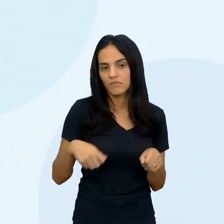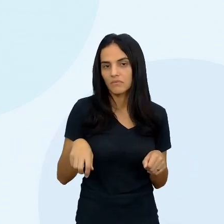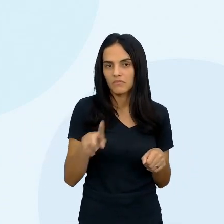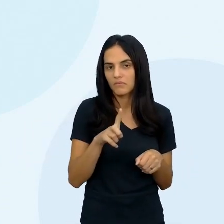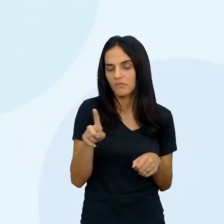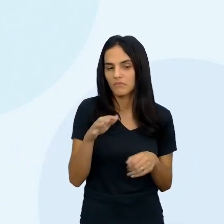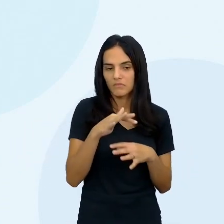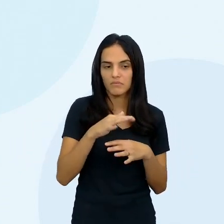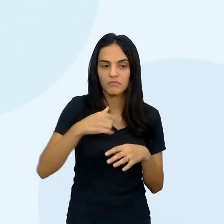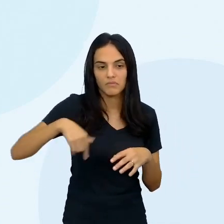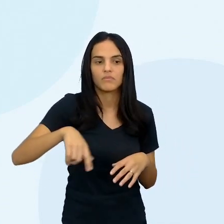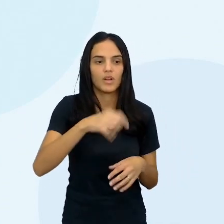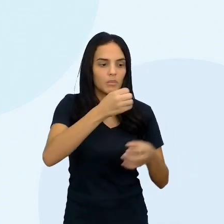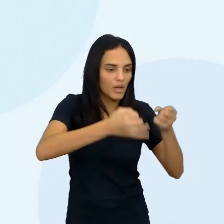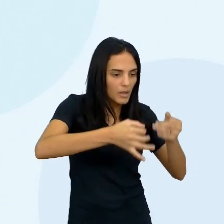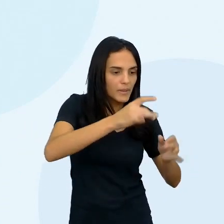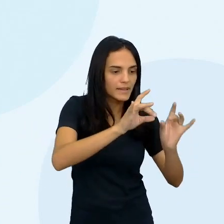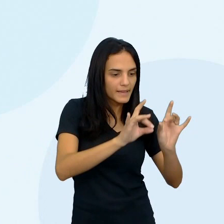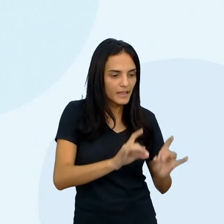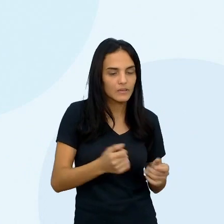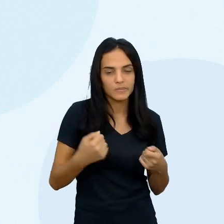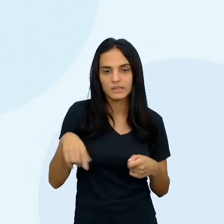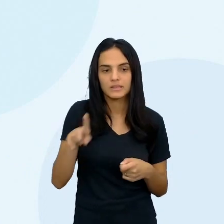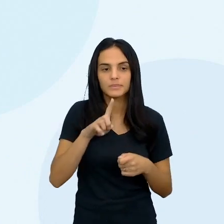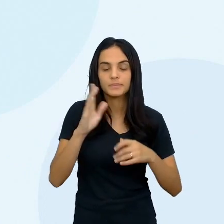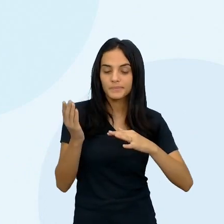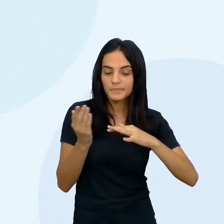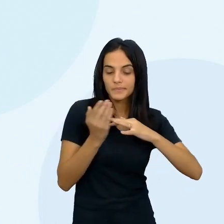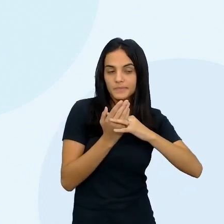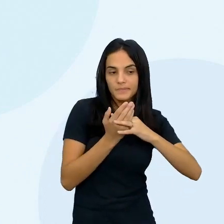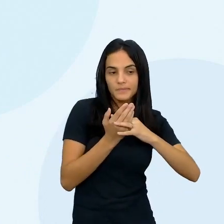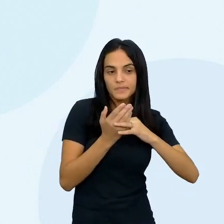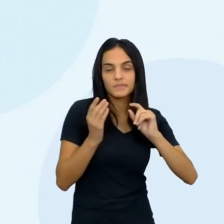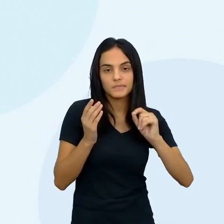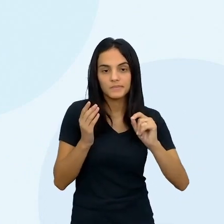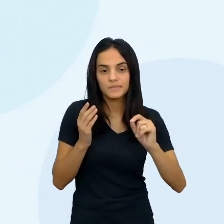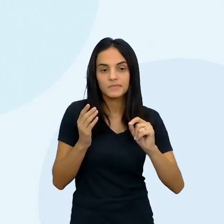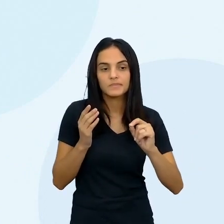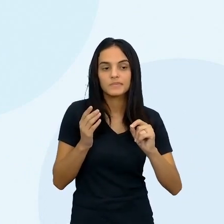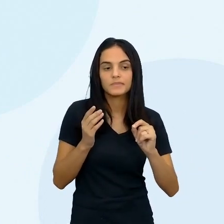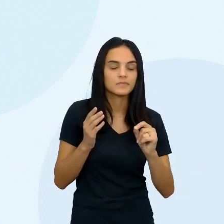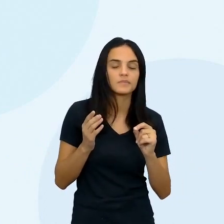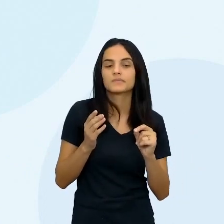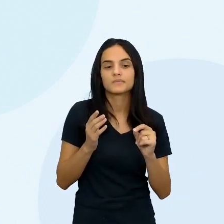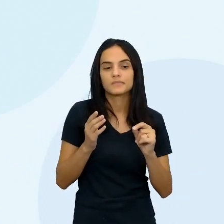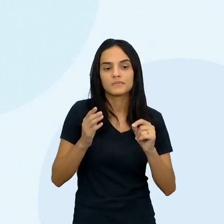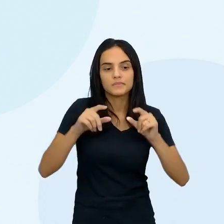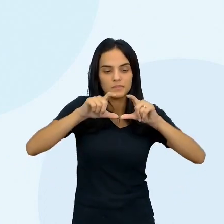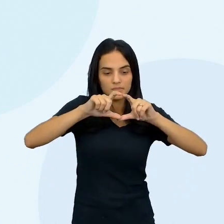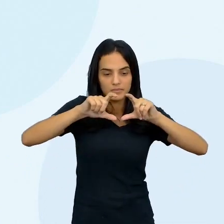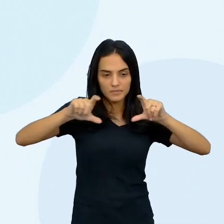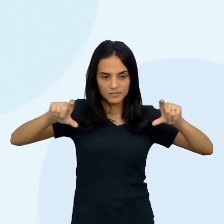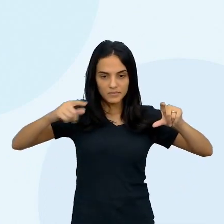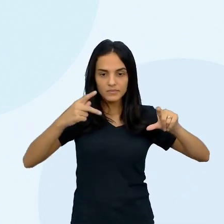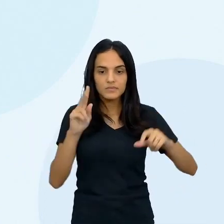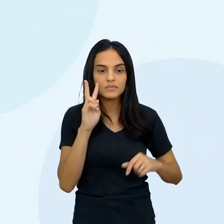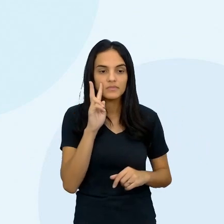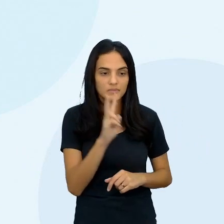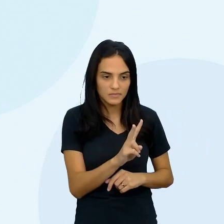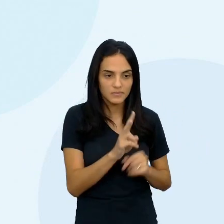gente comentar muito. Então, essa integração, tanto na parte horizontal, onde você tem